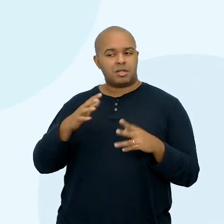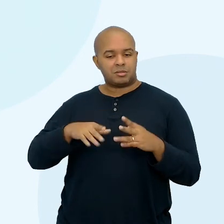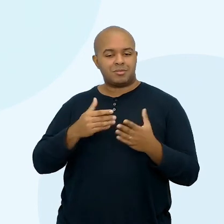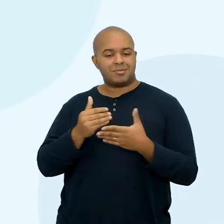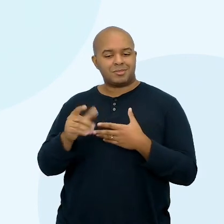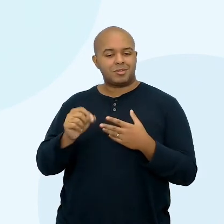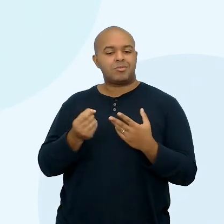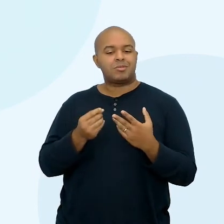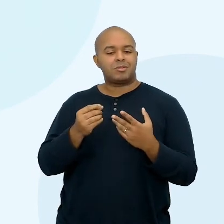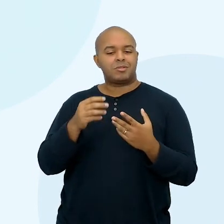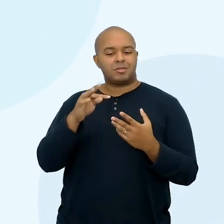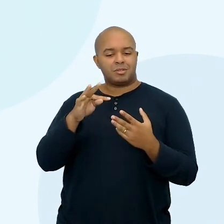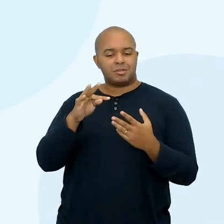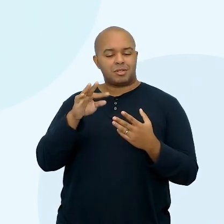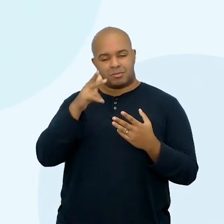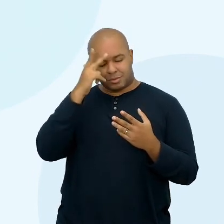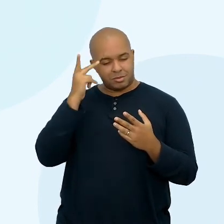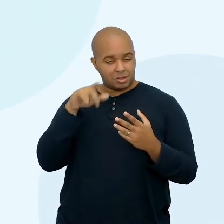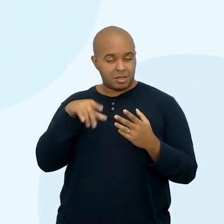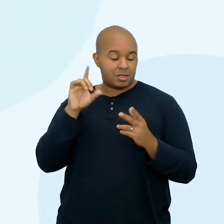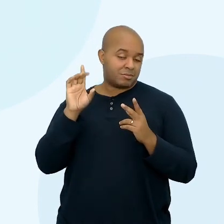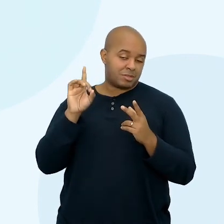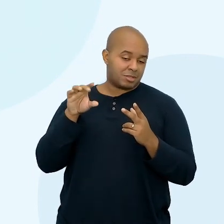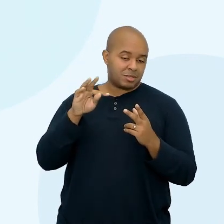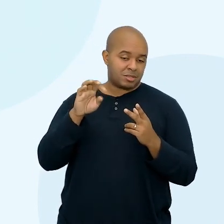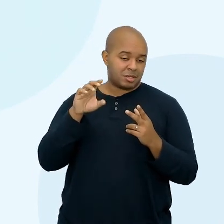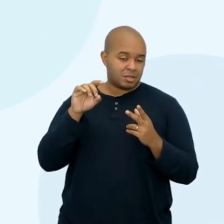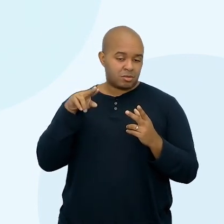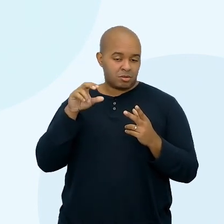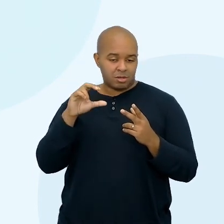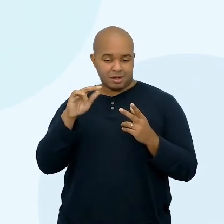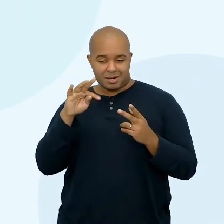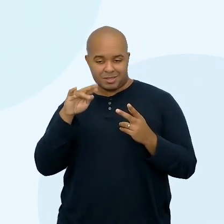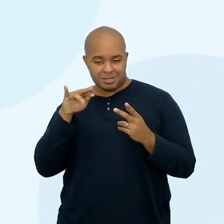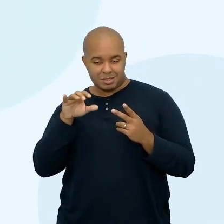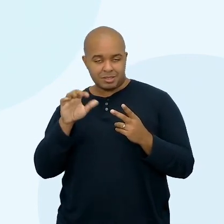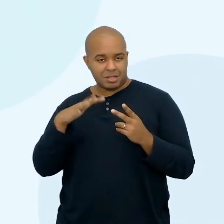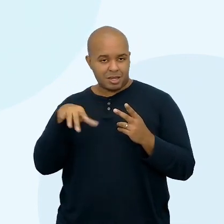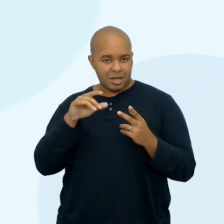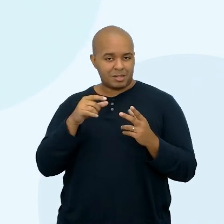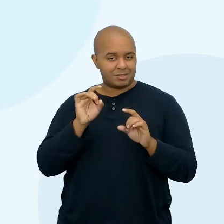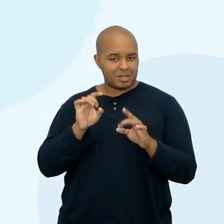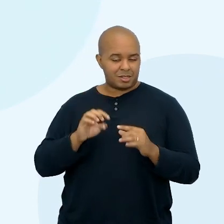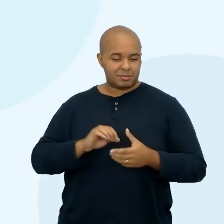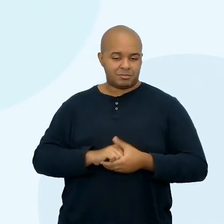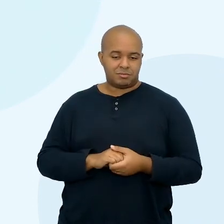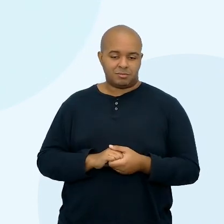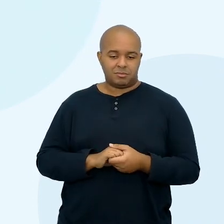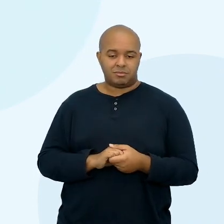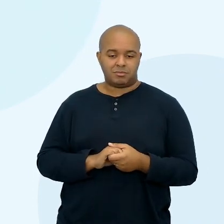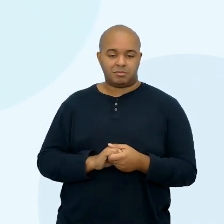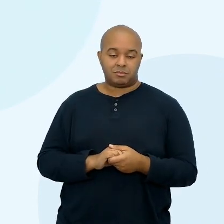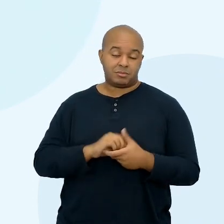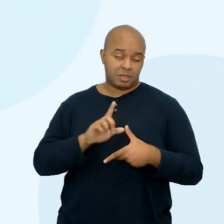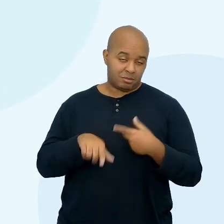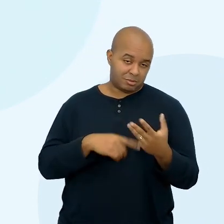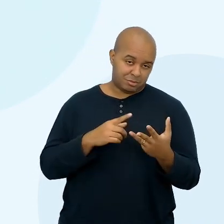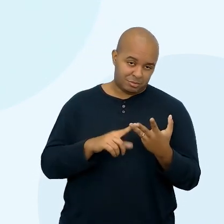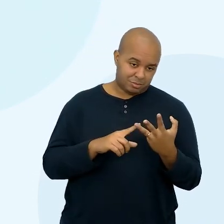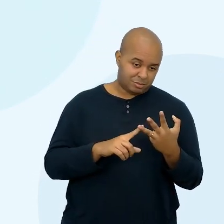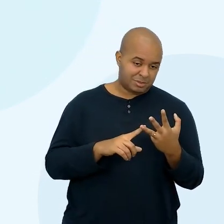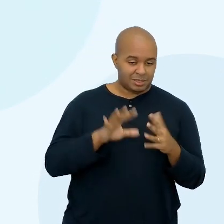saber atuar pelas suas necessidades, evidentemente ela vai ser mais atendida, vai conseguir a